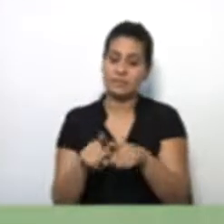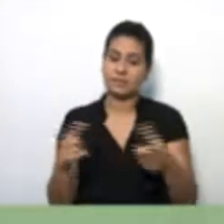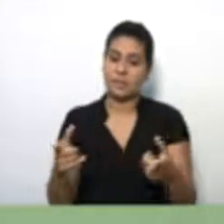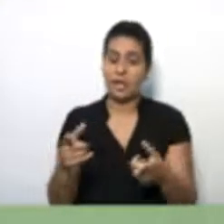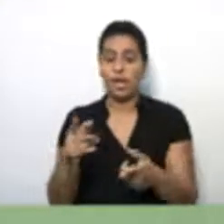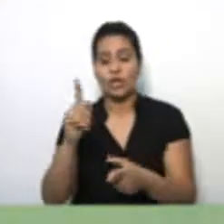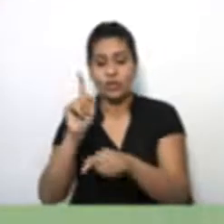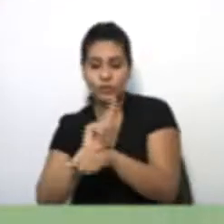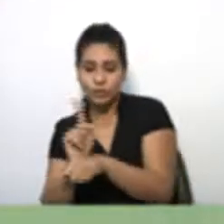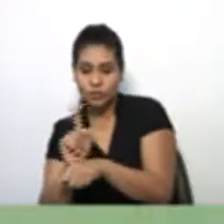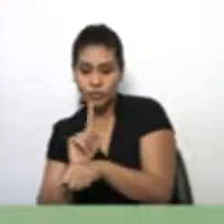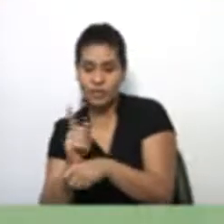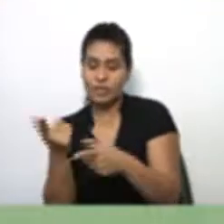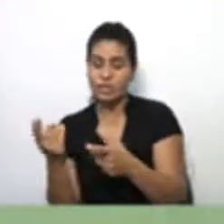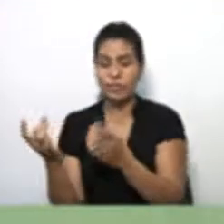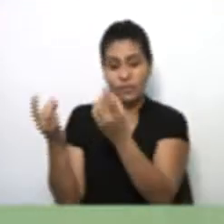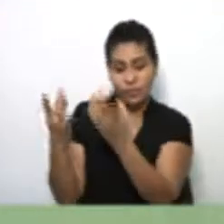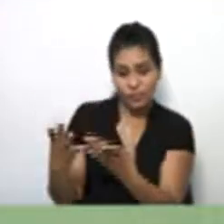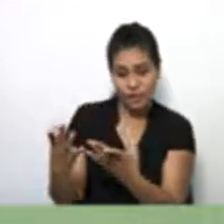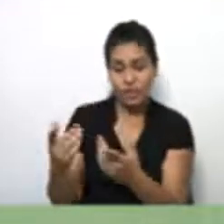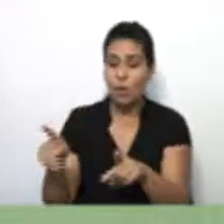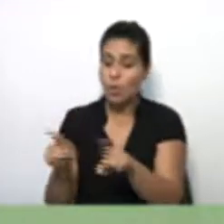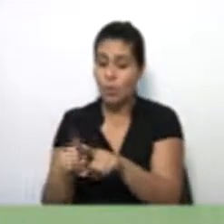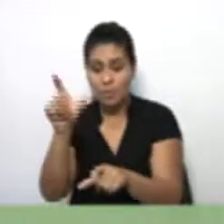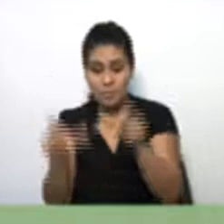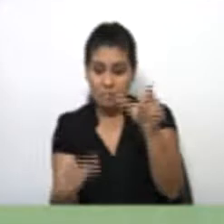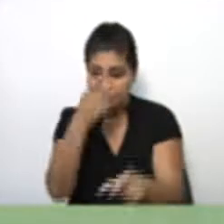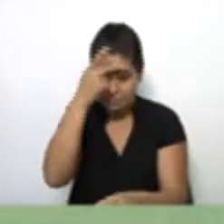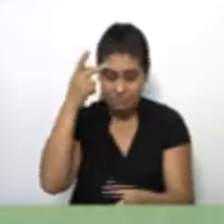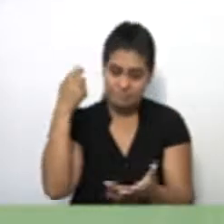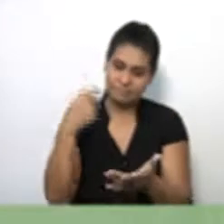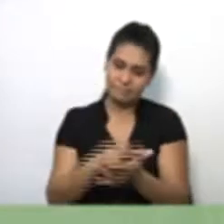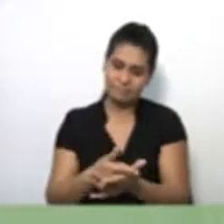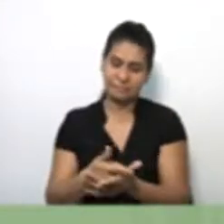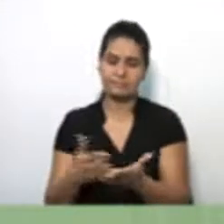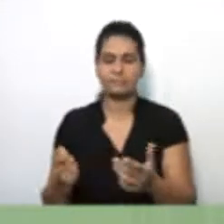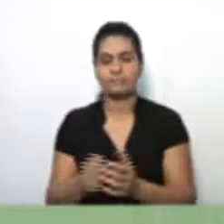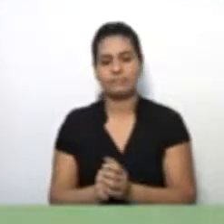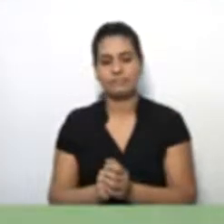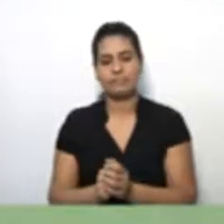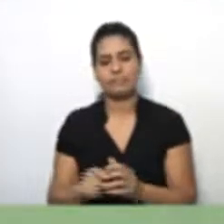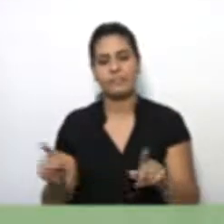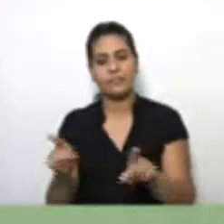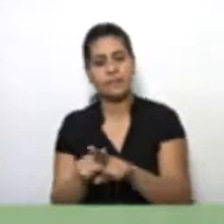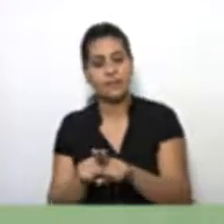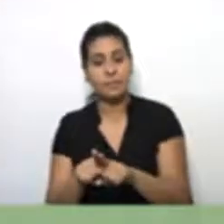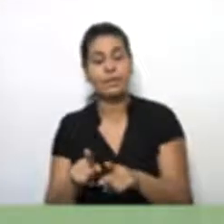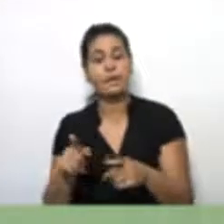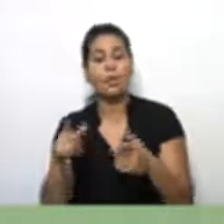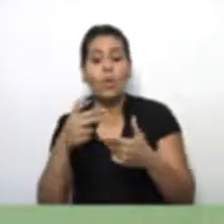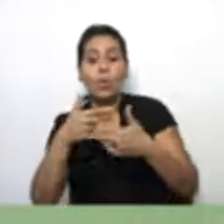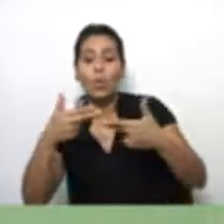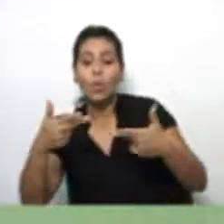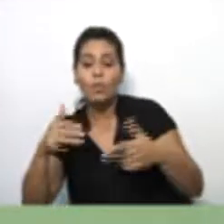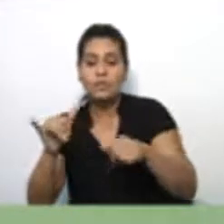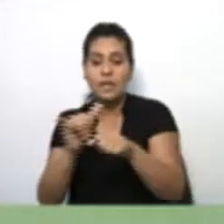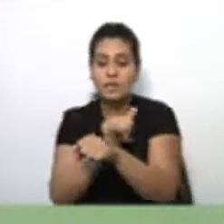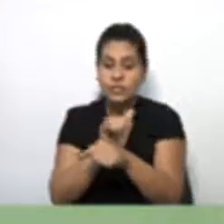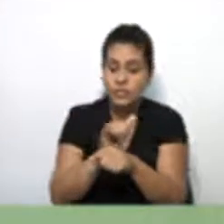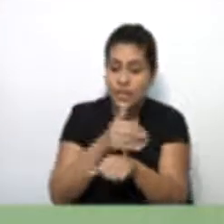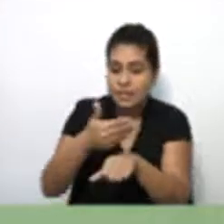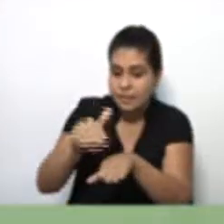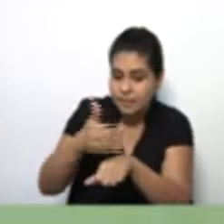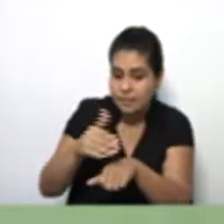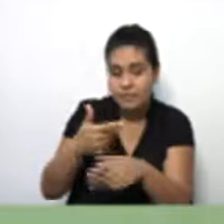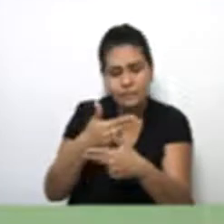É o gerente financeiro, é o vendedor, é o próprio cliente, né? Eles têm também o quê? desempenhar e deveres, né, e tarefas a